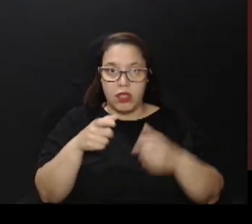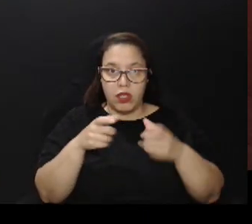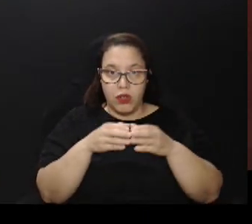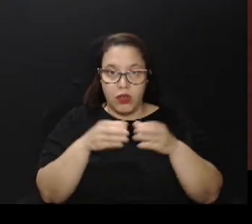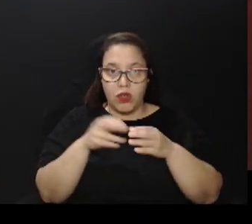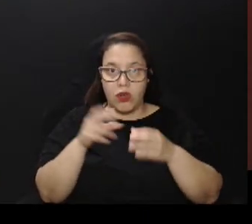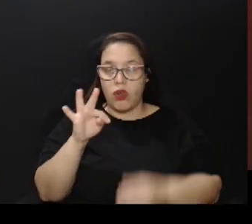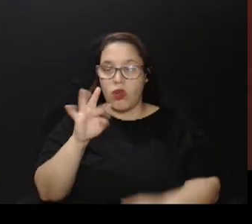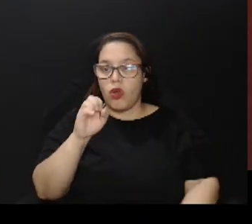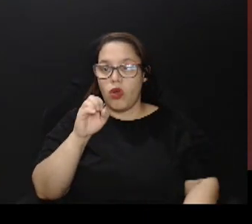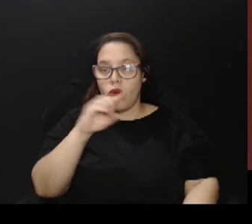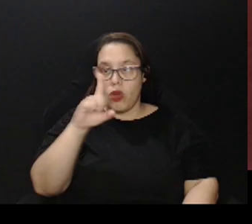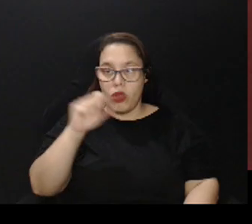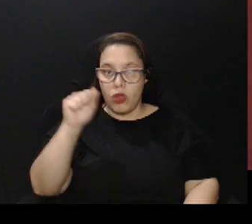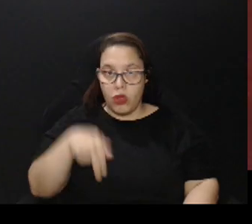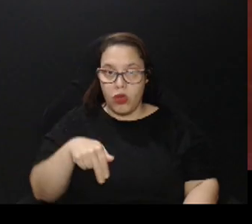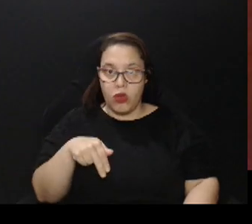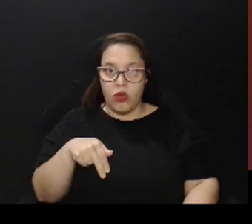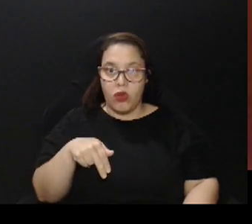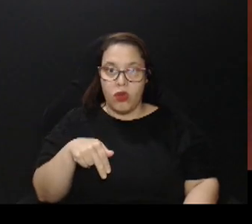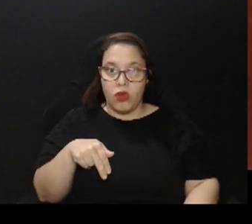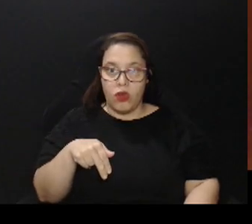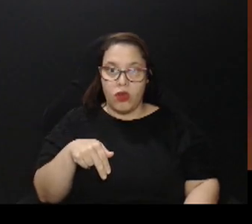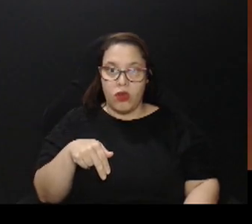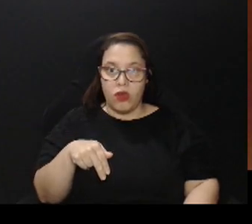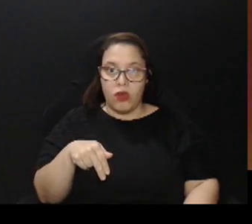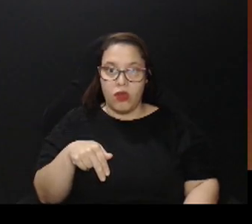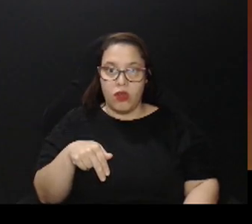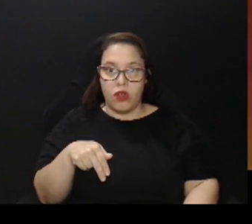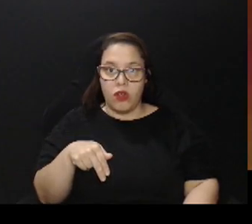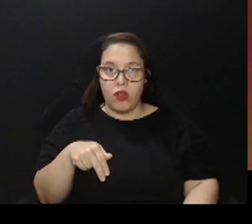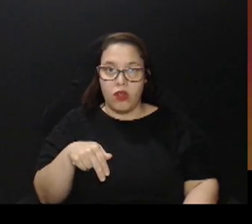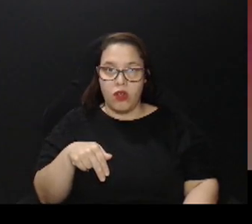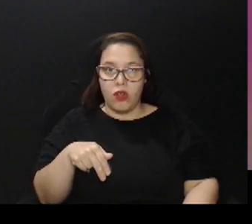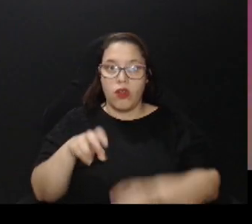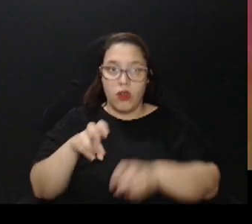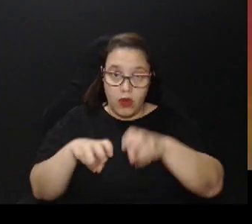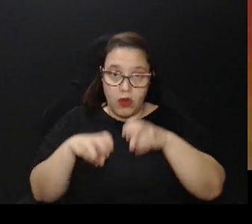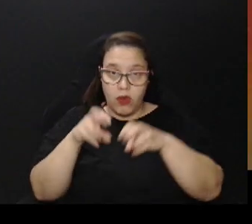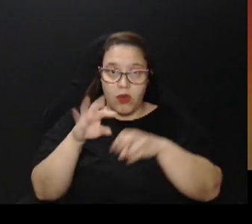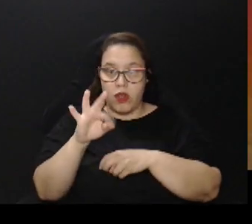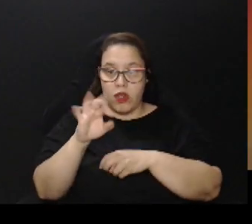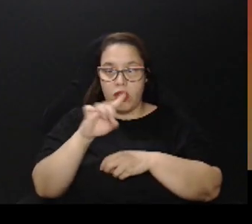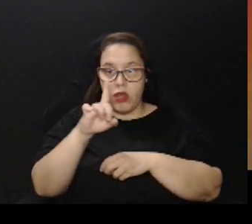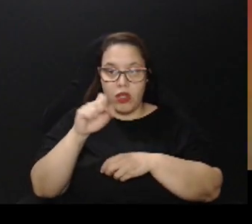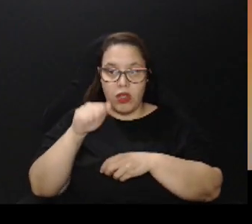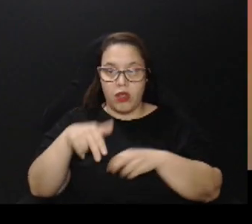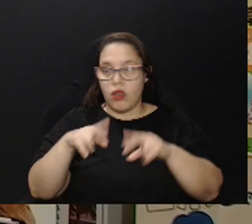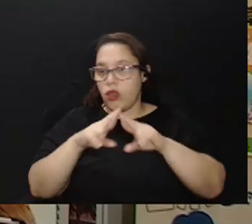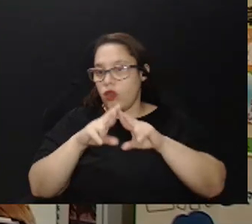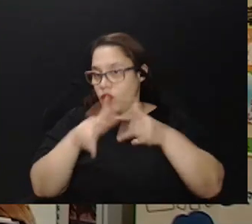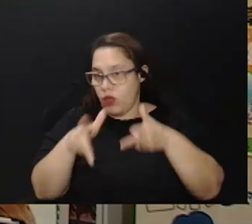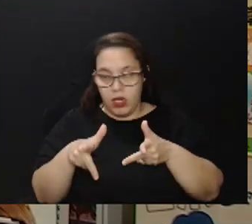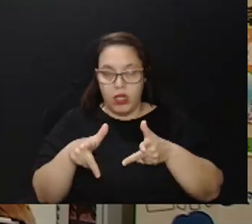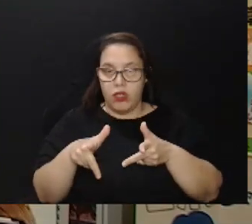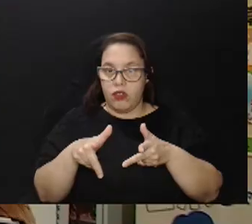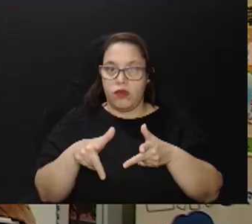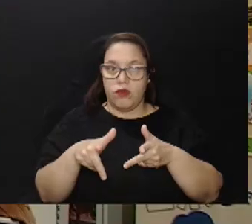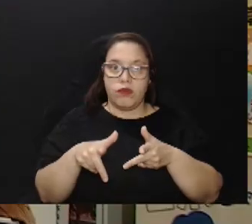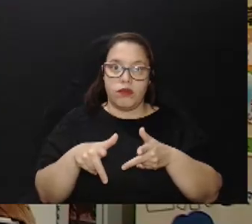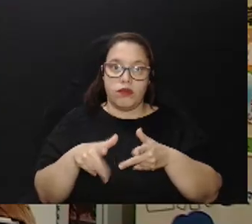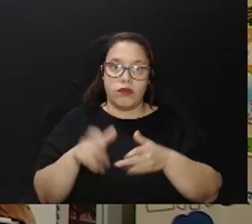confunde, acha que a colônia Tozan seria a fazenda Tozan, é totalmente diferente, sabe? É o rico e os